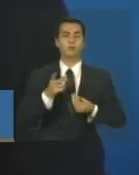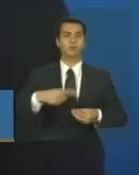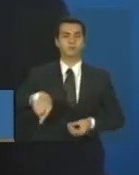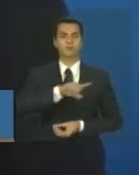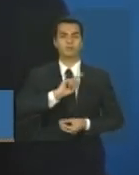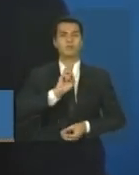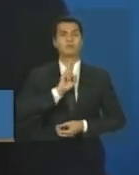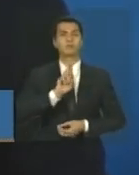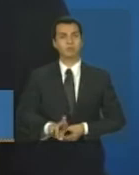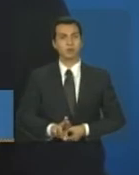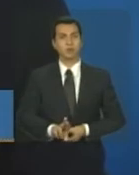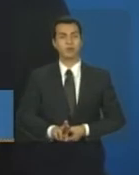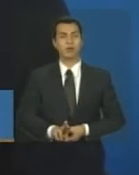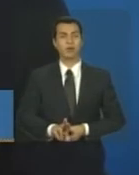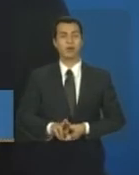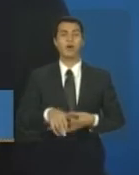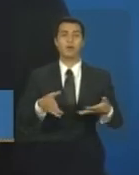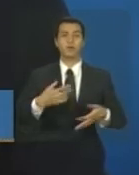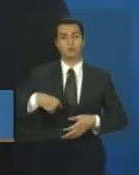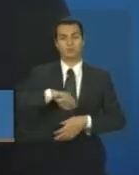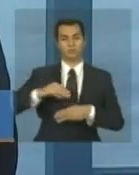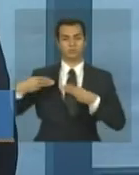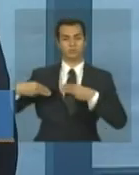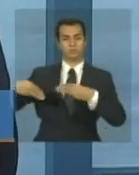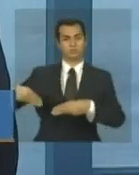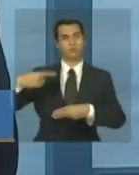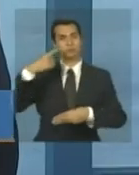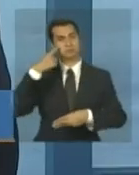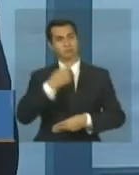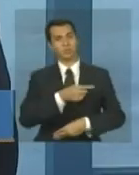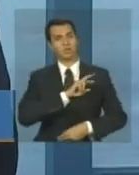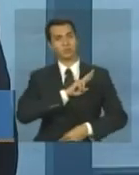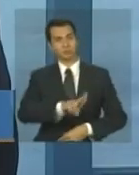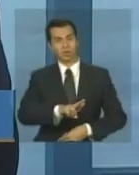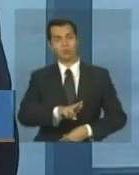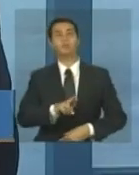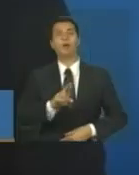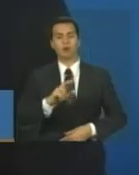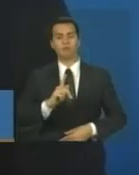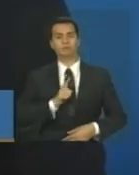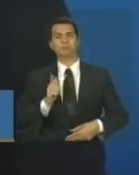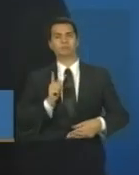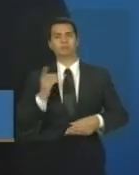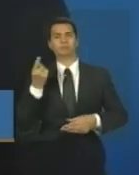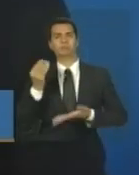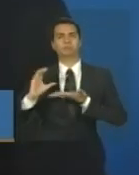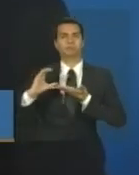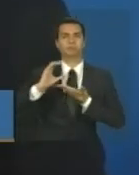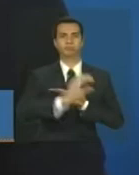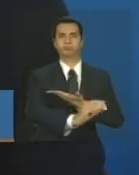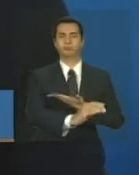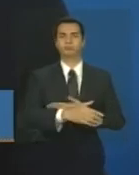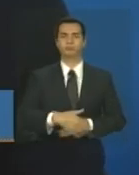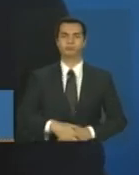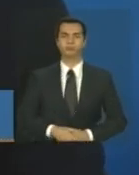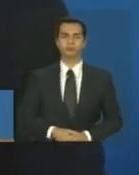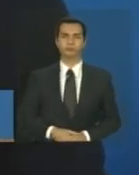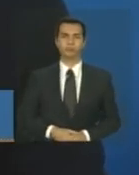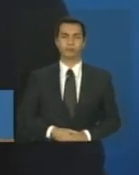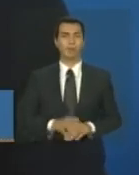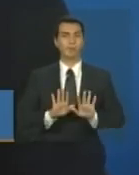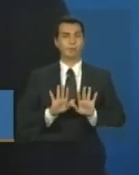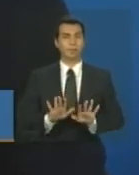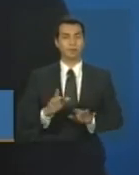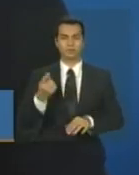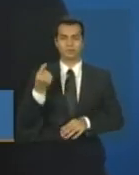resultado é É sério Repassa os recursos para os municípios agora é esse tipo de repasse é